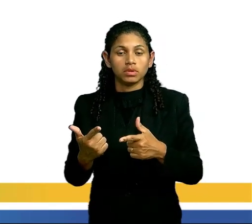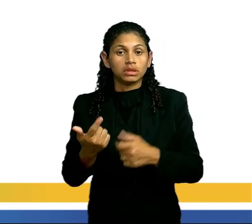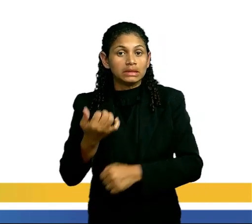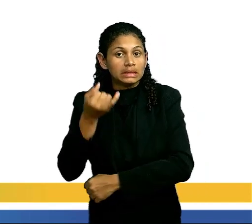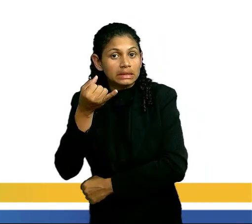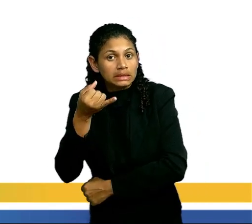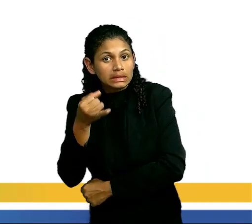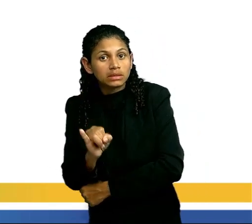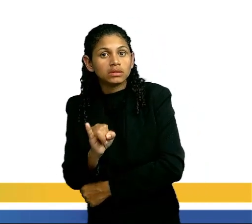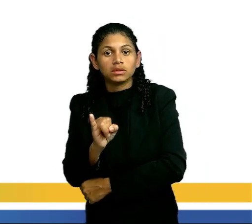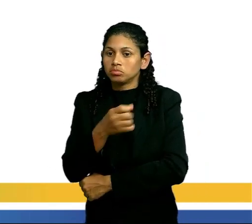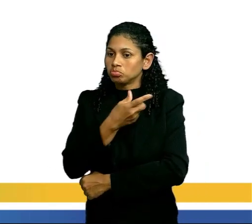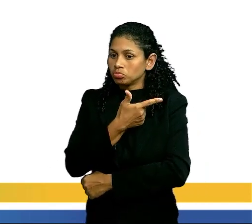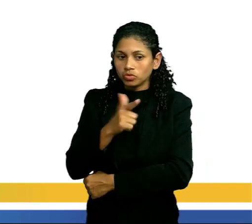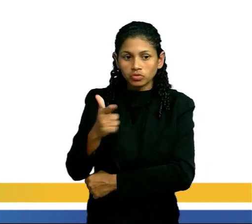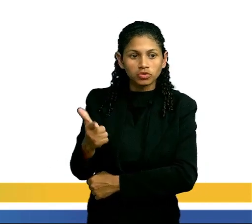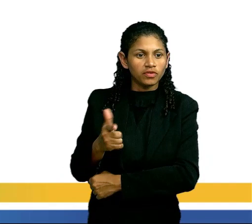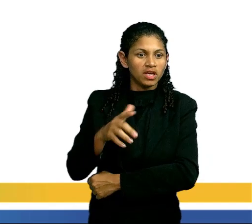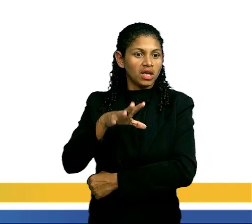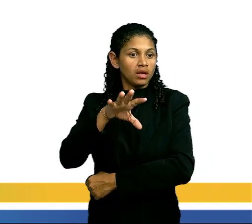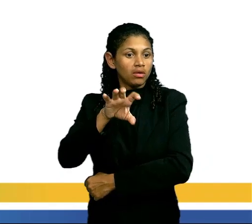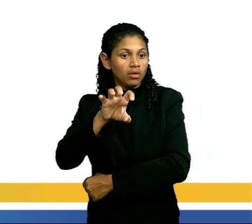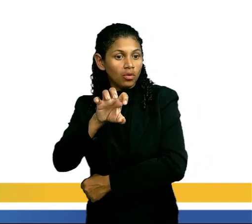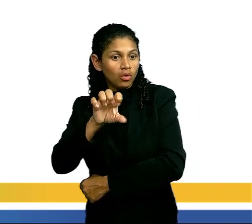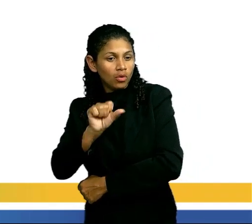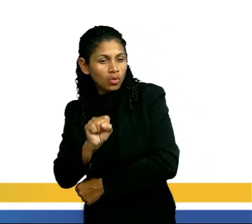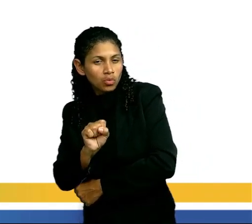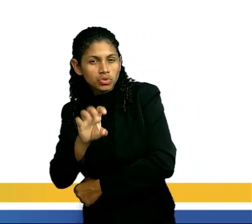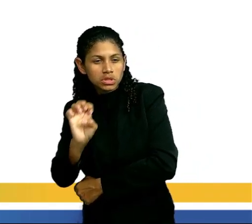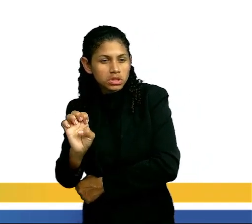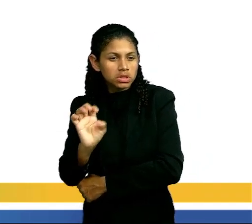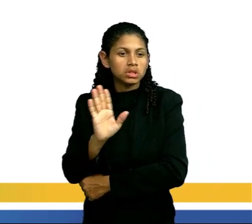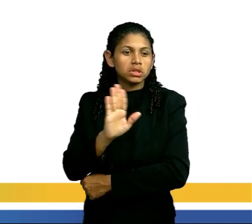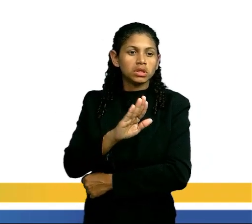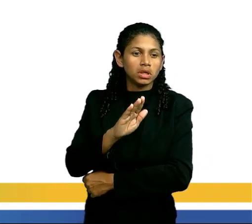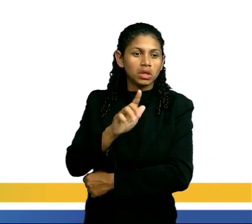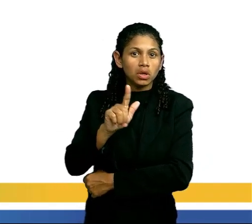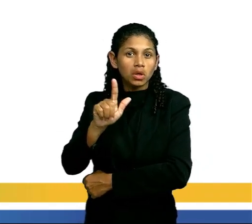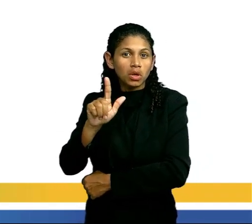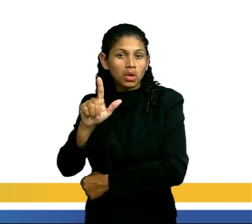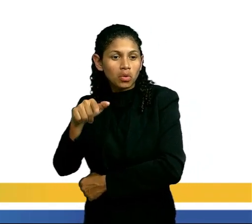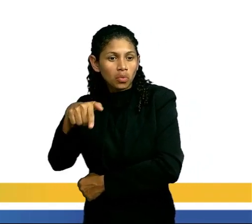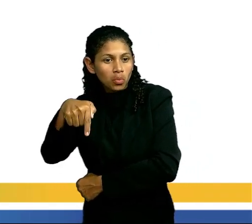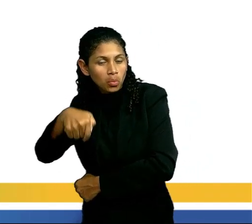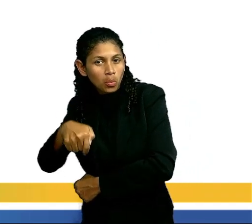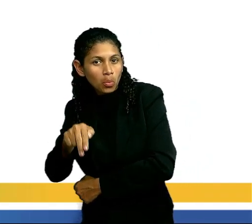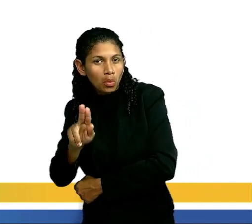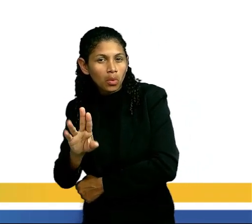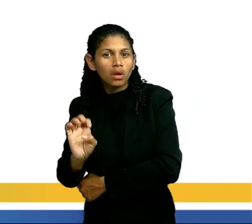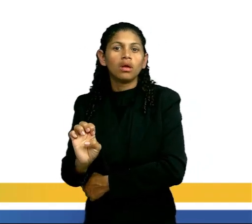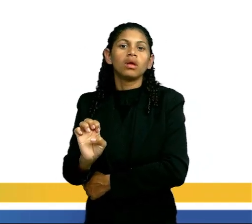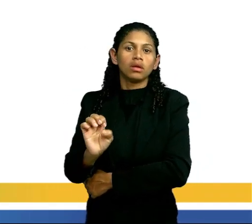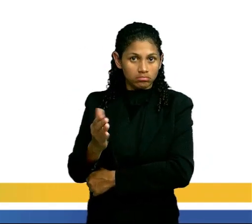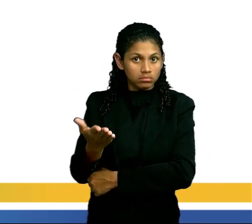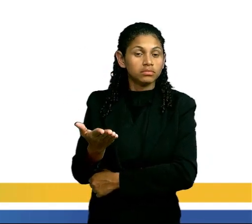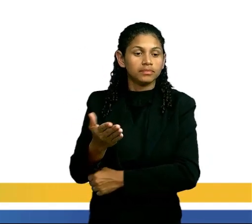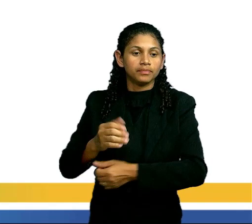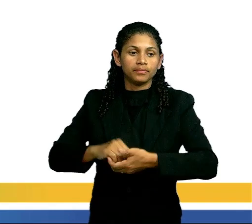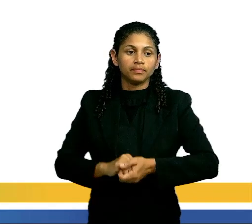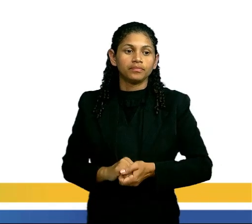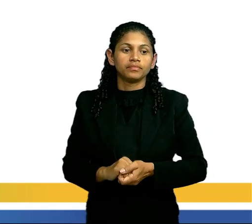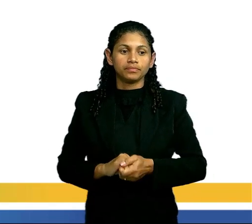a função delas, ou seja, se não estiverem aí nesse momento. Assim, as orações iniciadas